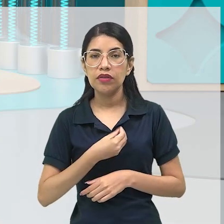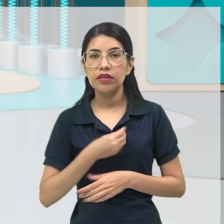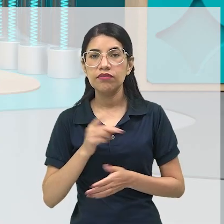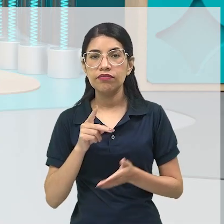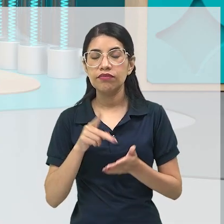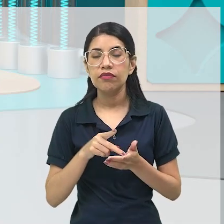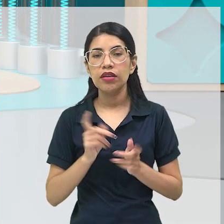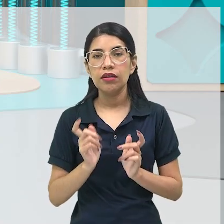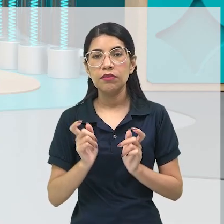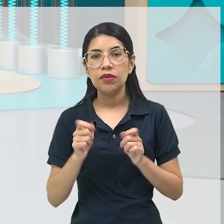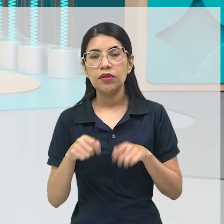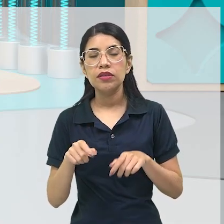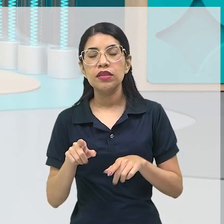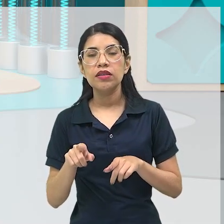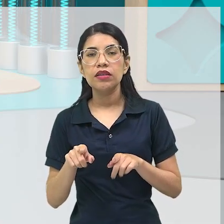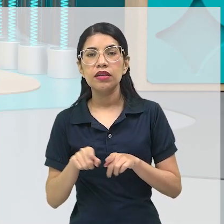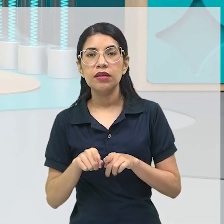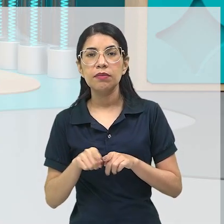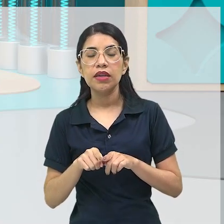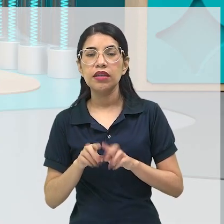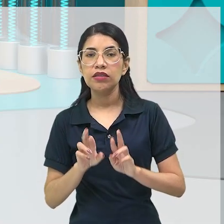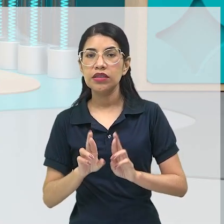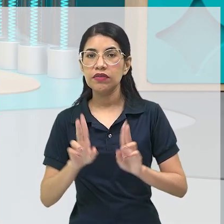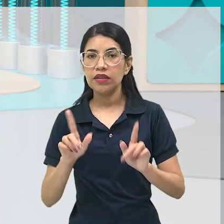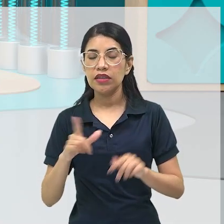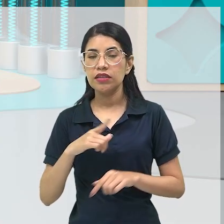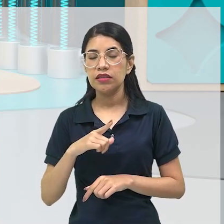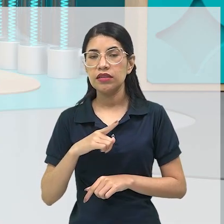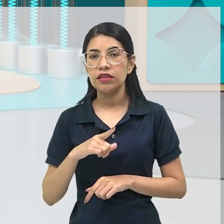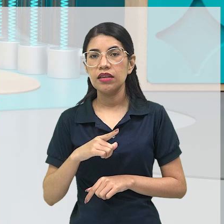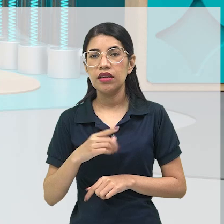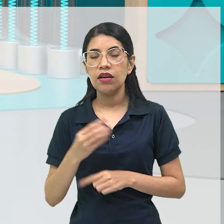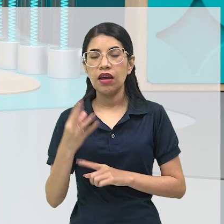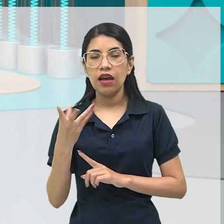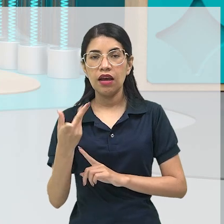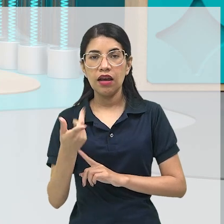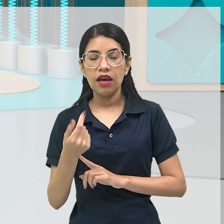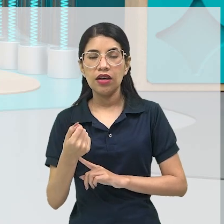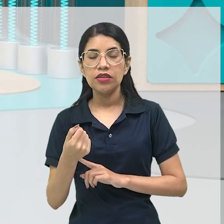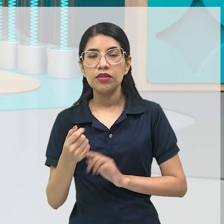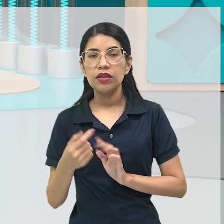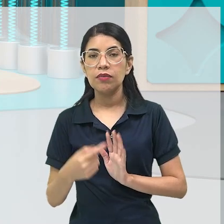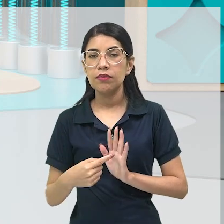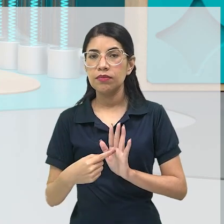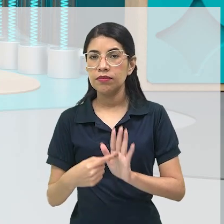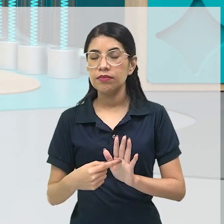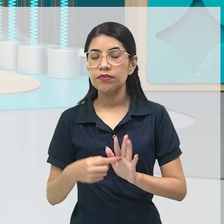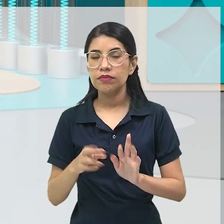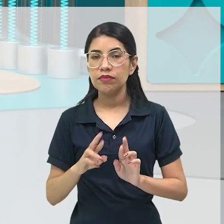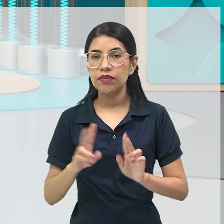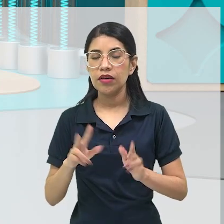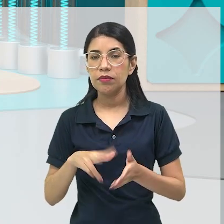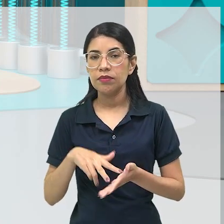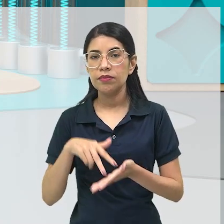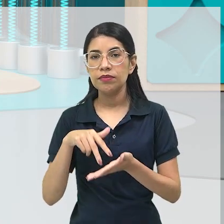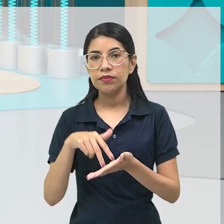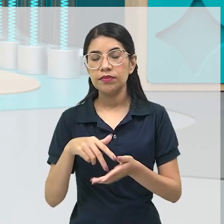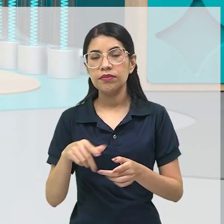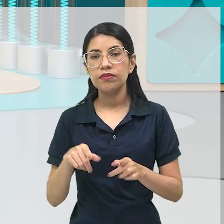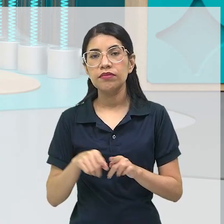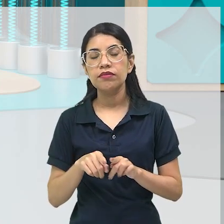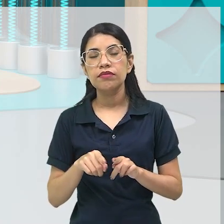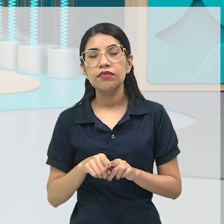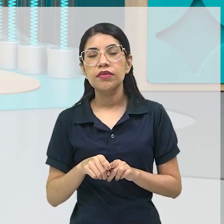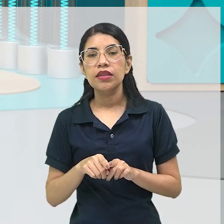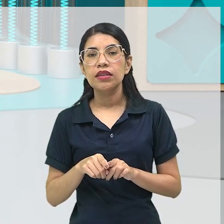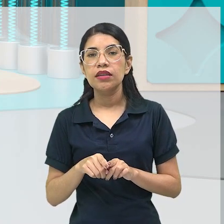posso sim fazer a diferença e colocar a arte como uma forma de manifestação, me posicionar e